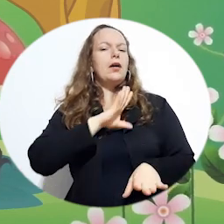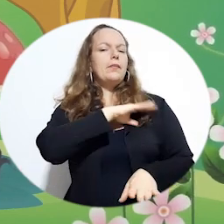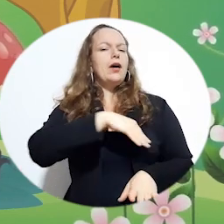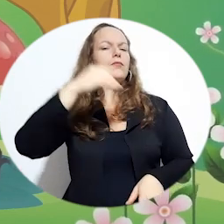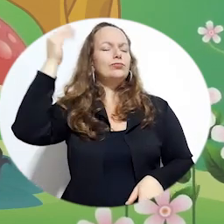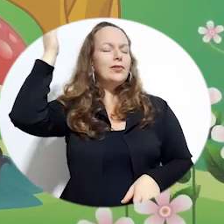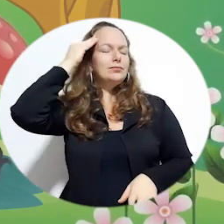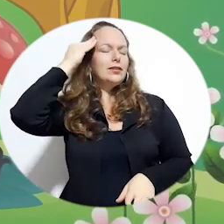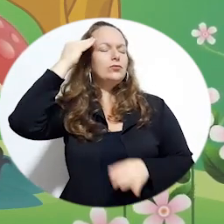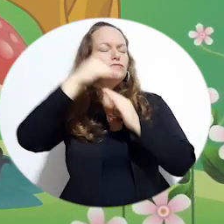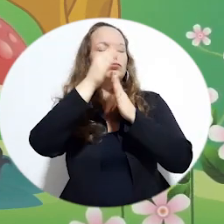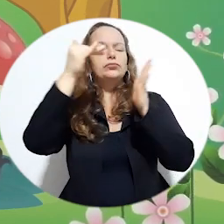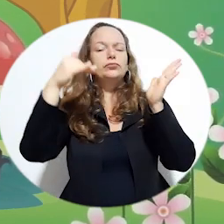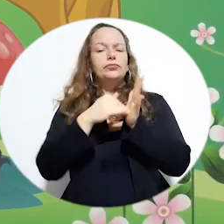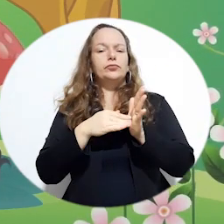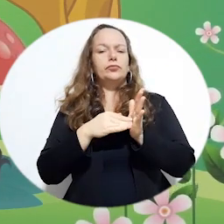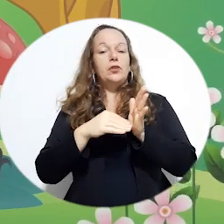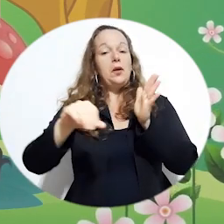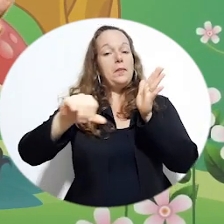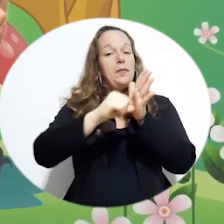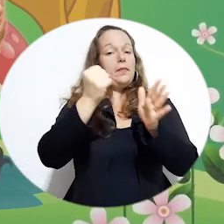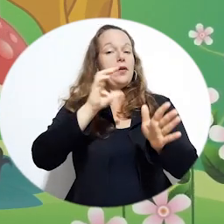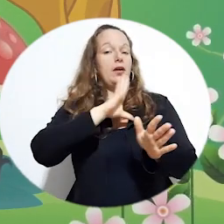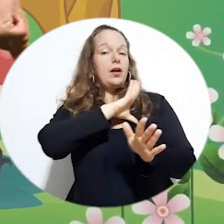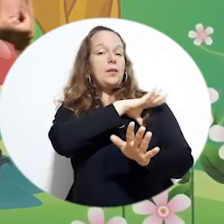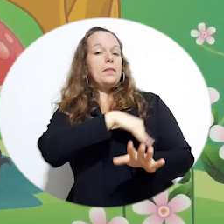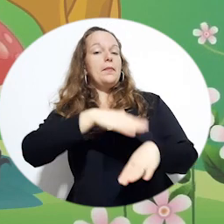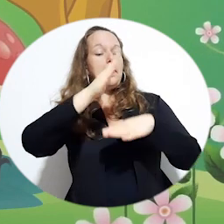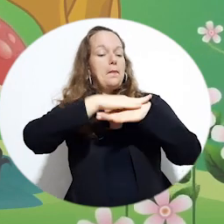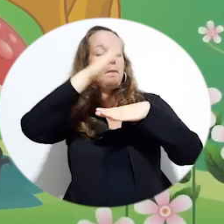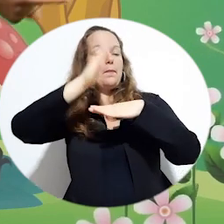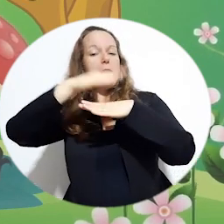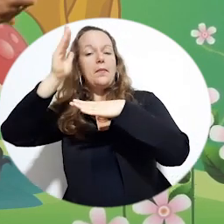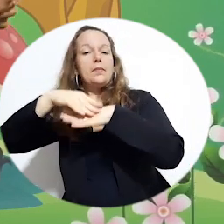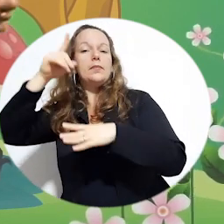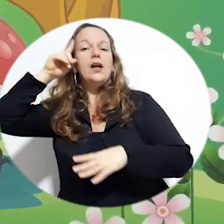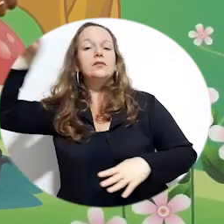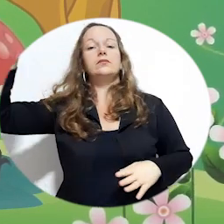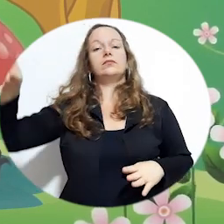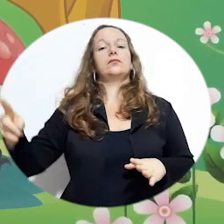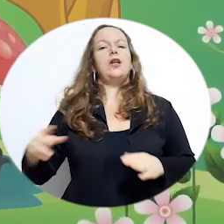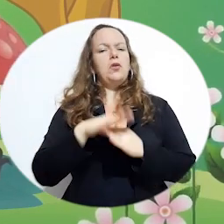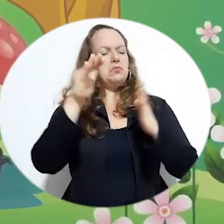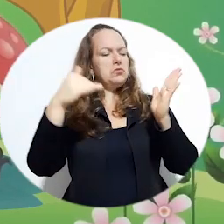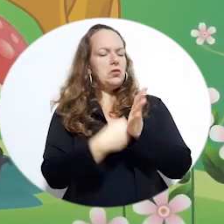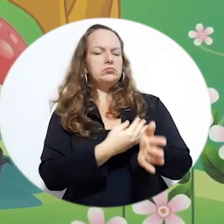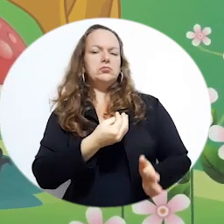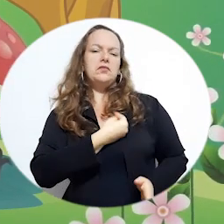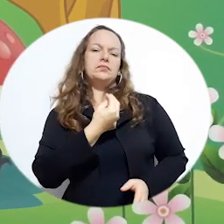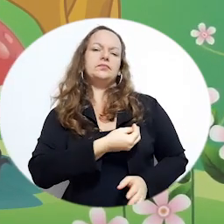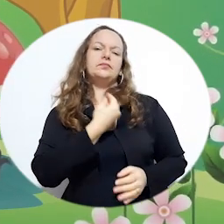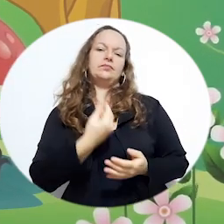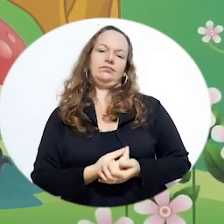seu entendimento. Este é o primeiro e maior mandamento. Uau!